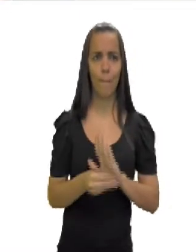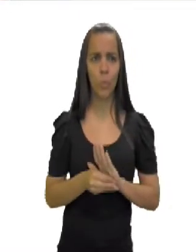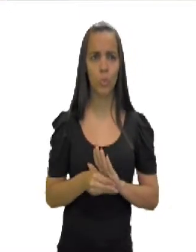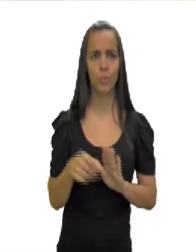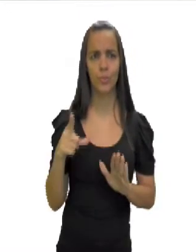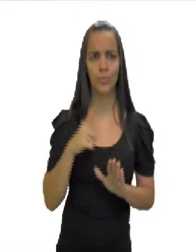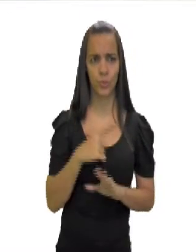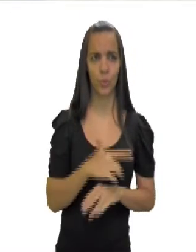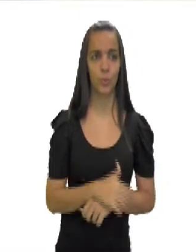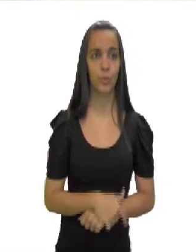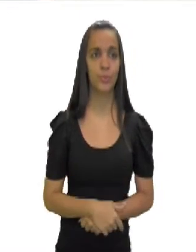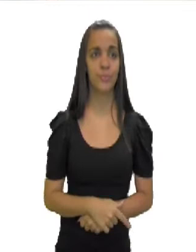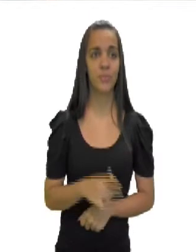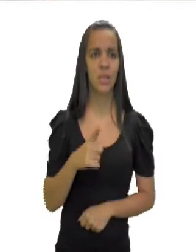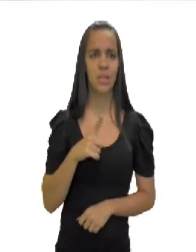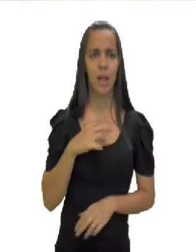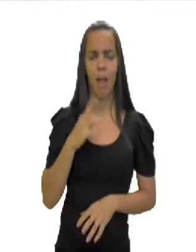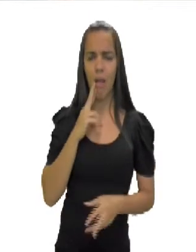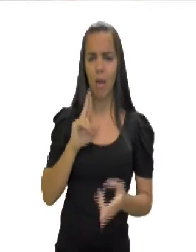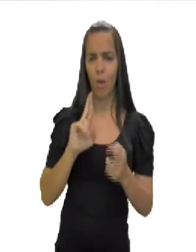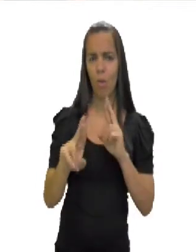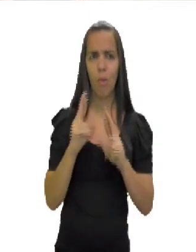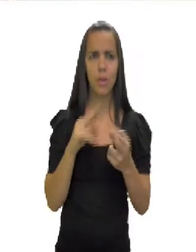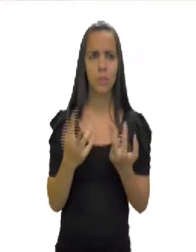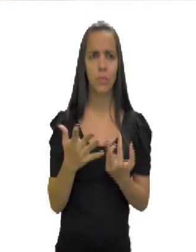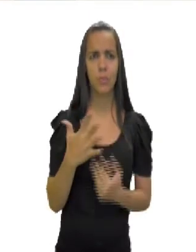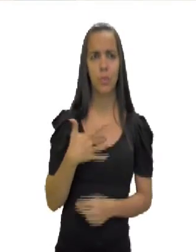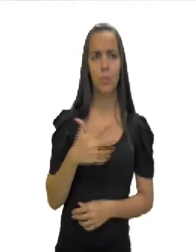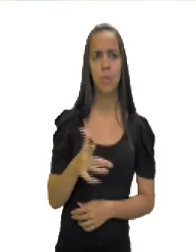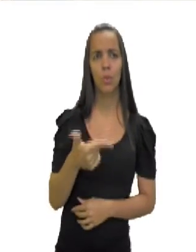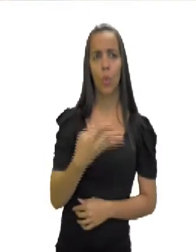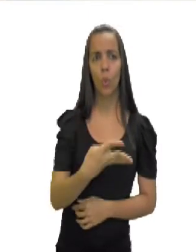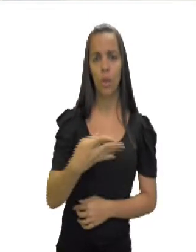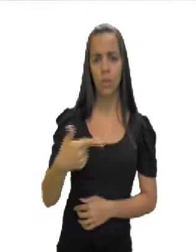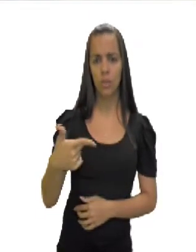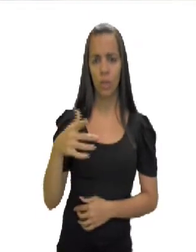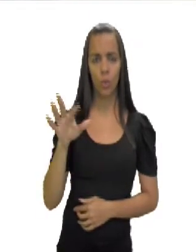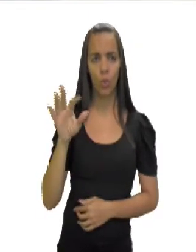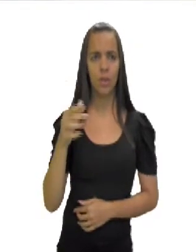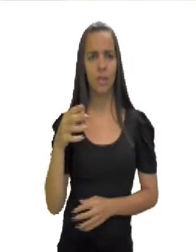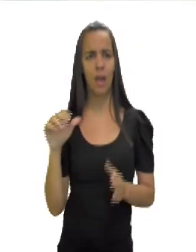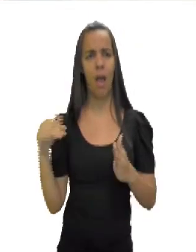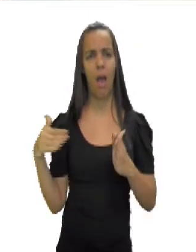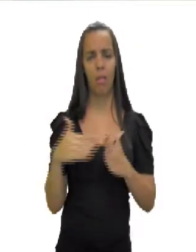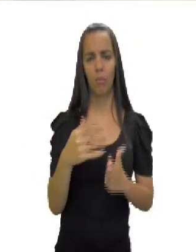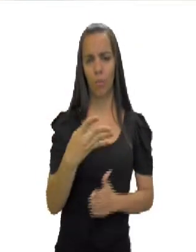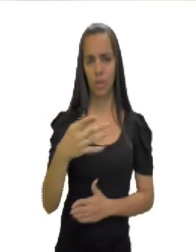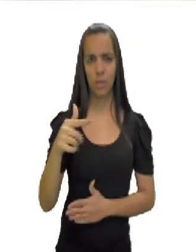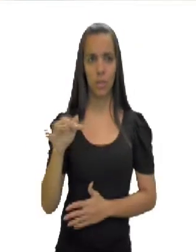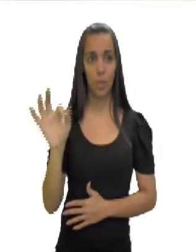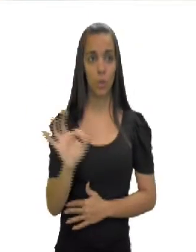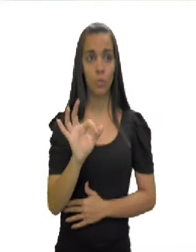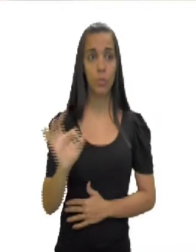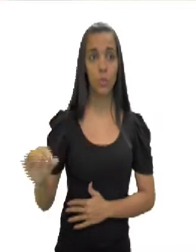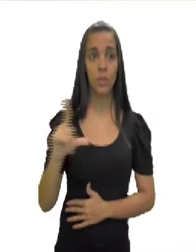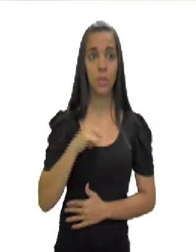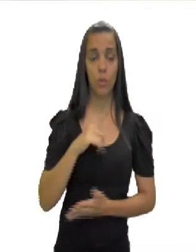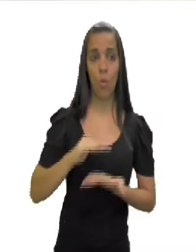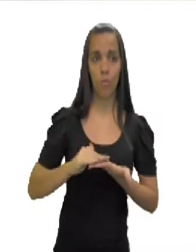hemácias correspondem a cerca de 42% a 47% do volume do sangue e elas